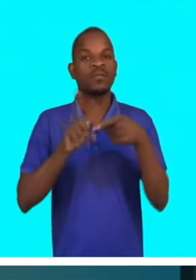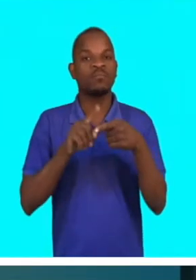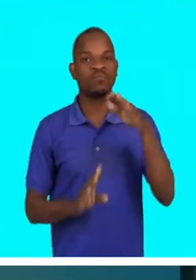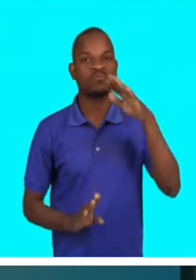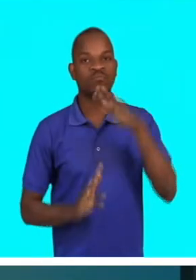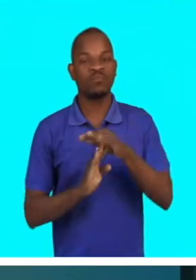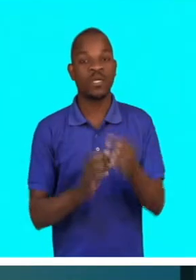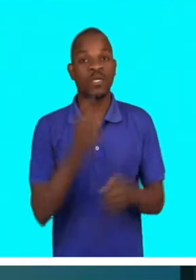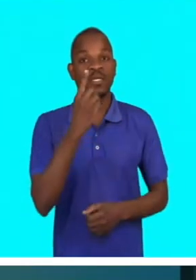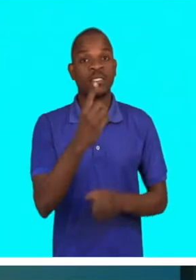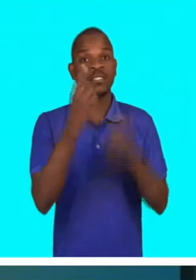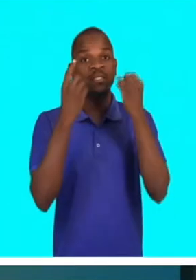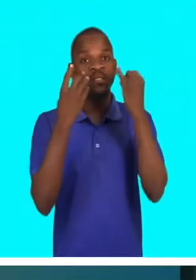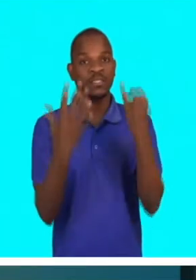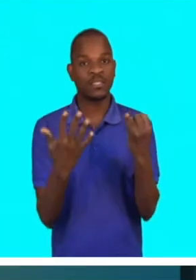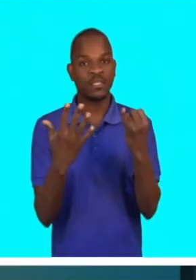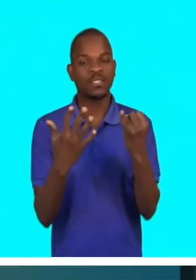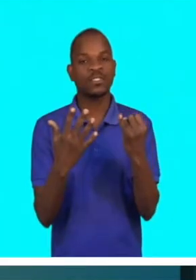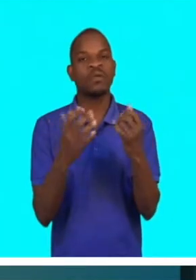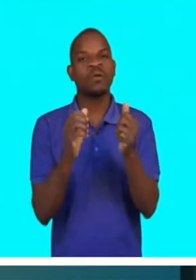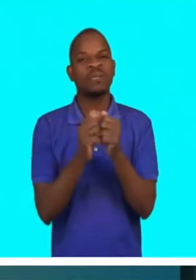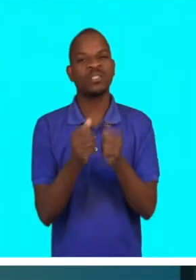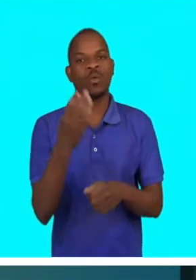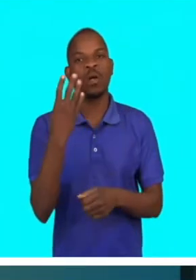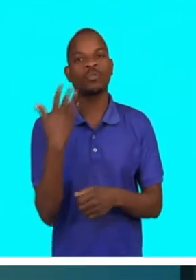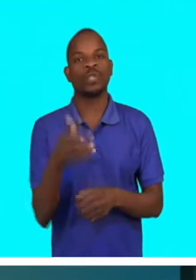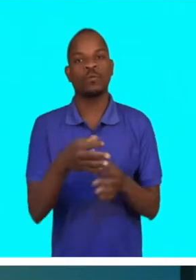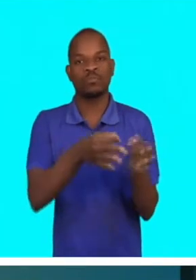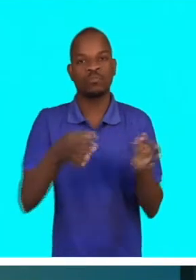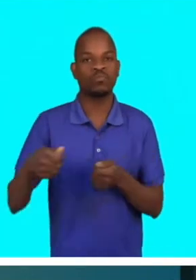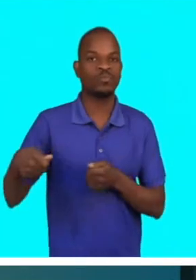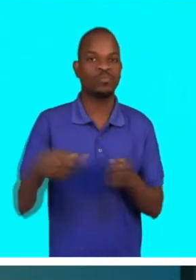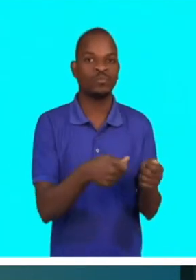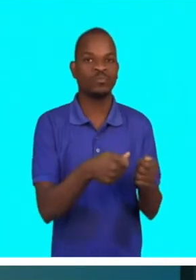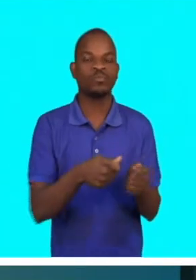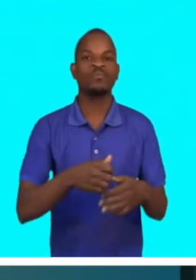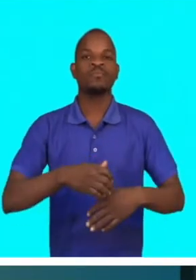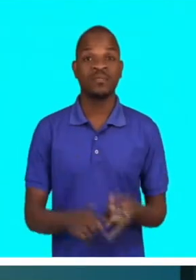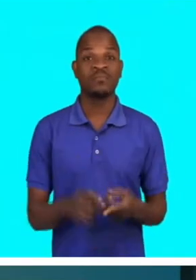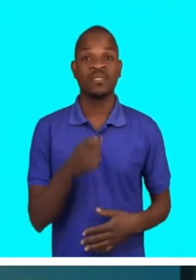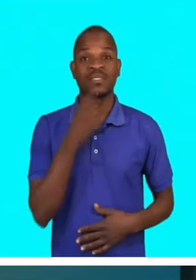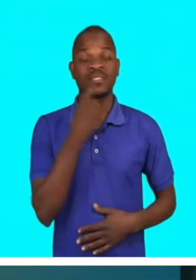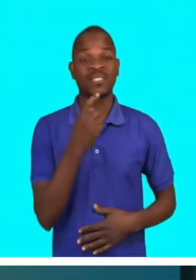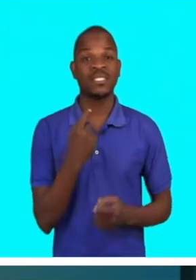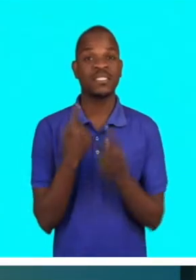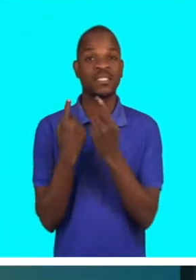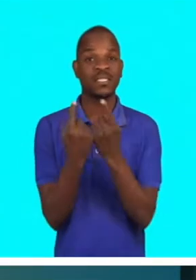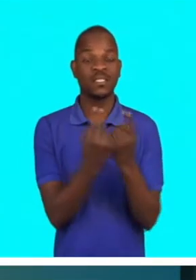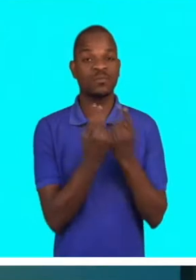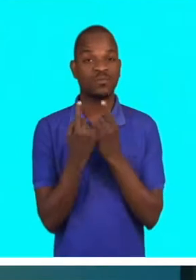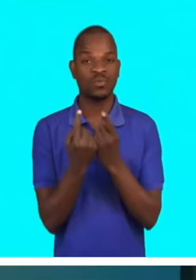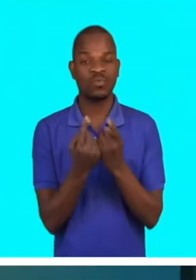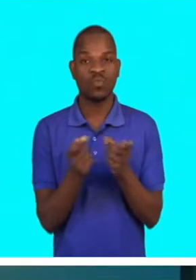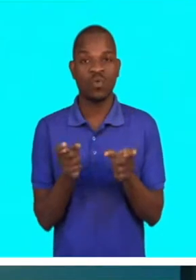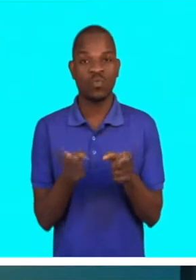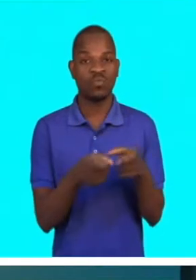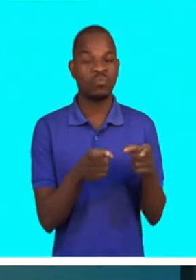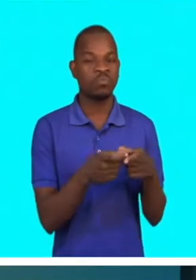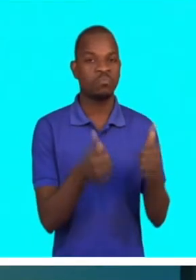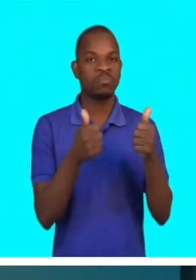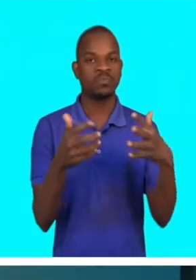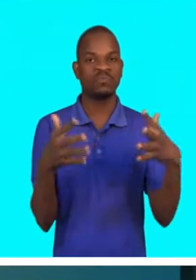Dos 16 emblemas, apenas 4 estão licenciados. Dizer que a situação dos